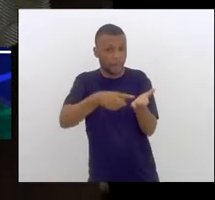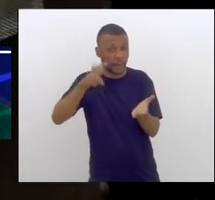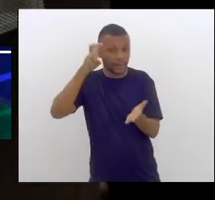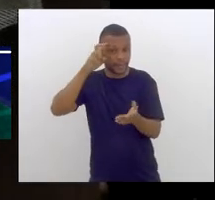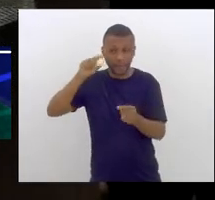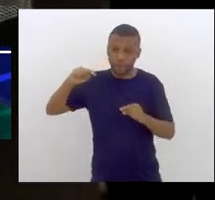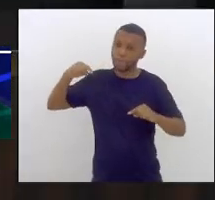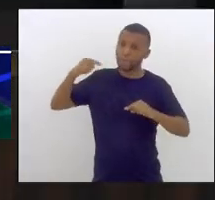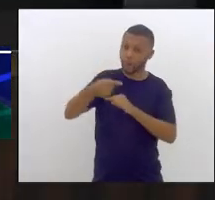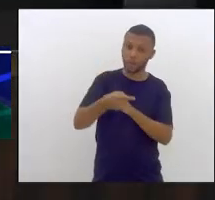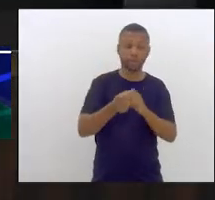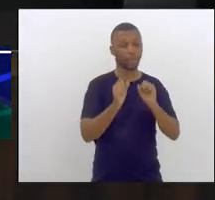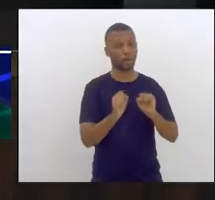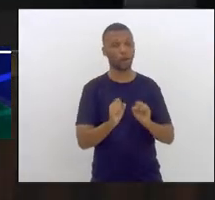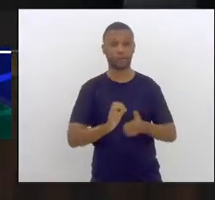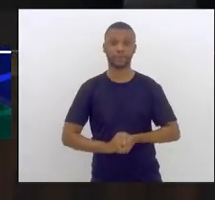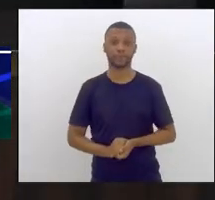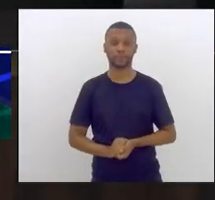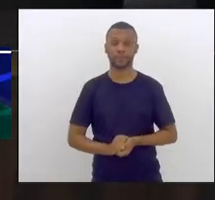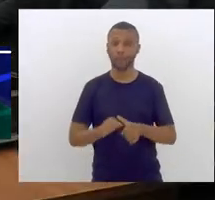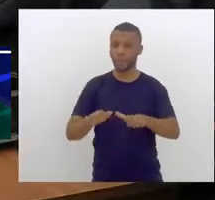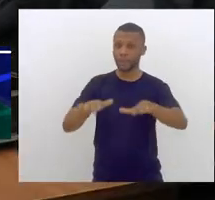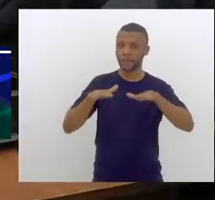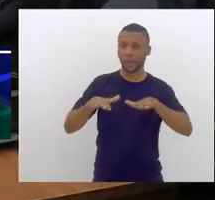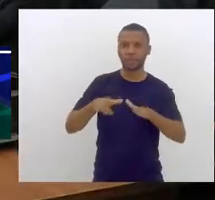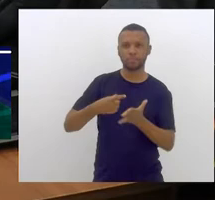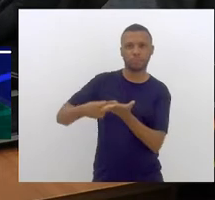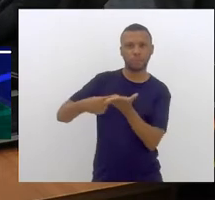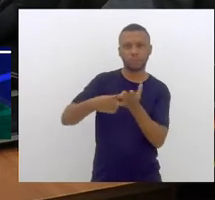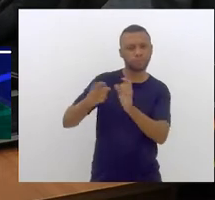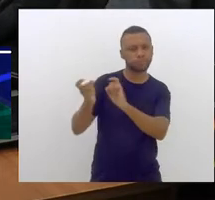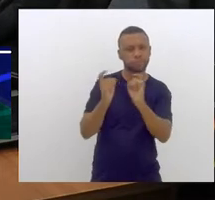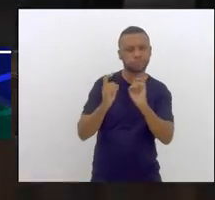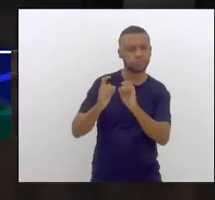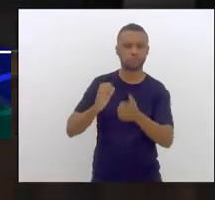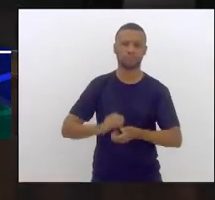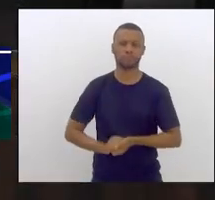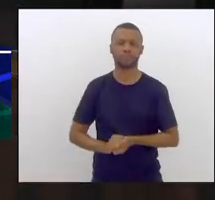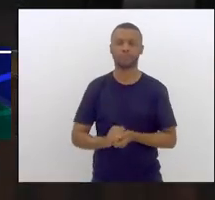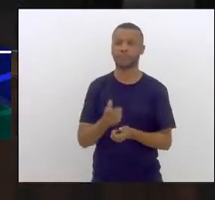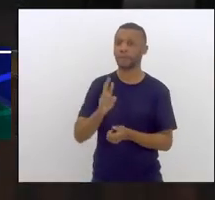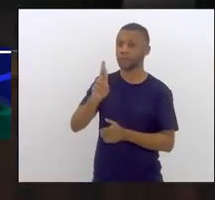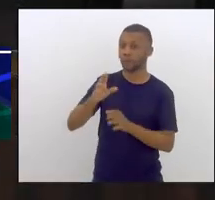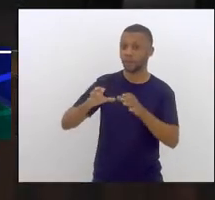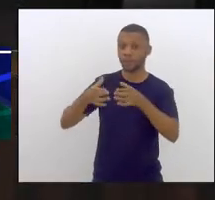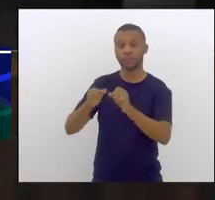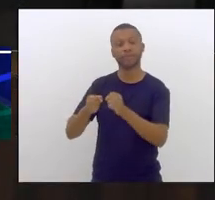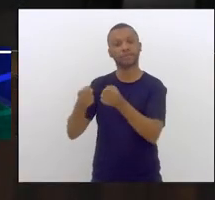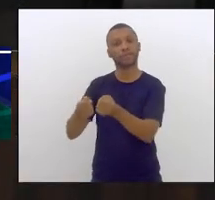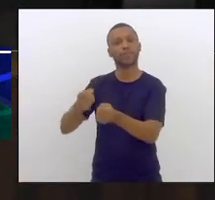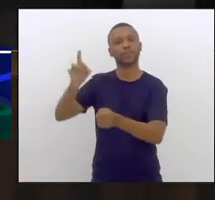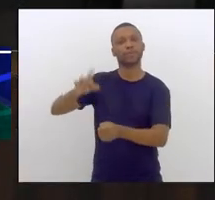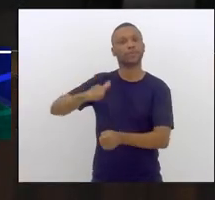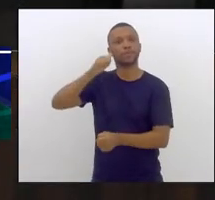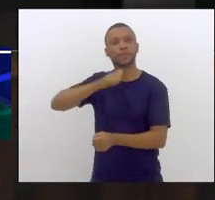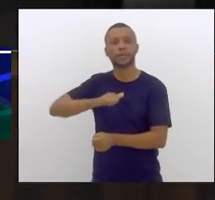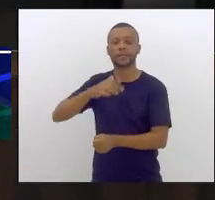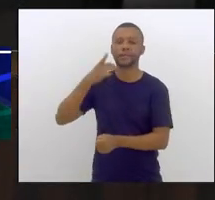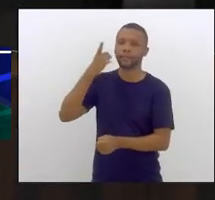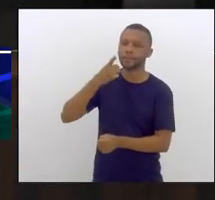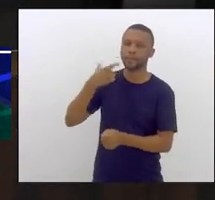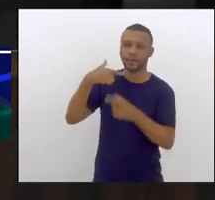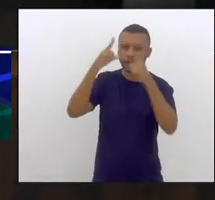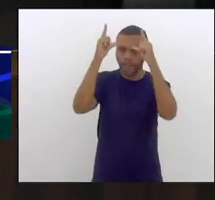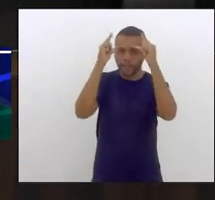quinta. Vamos embora. É só o plenário decidir. Pela Comissão de Defesa do Direito da Mulher, deputada enfermeira Rejane.